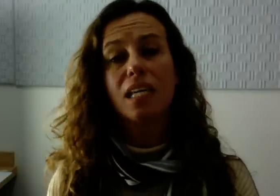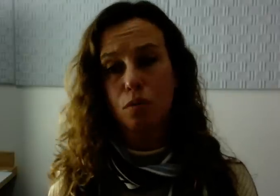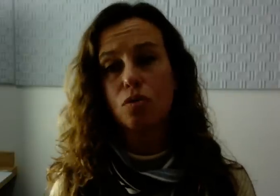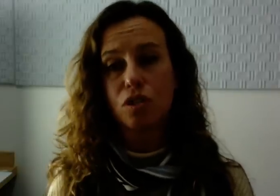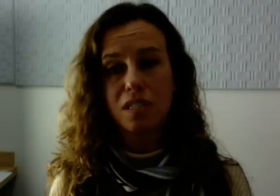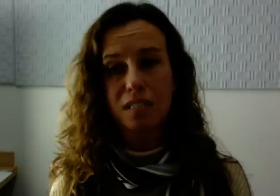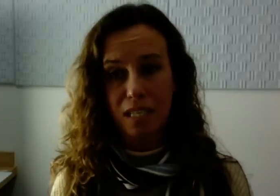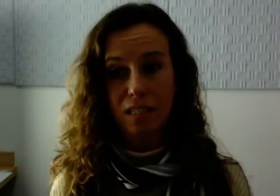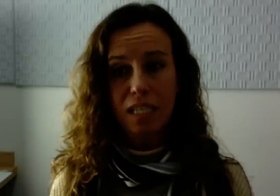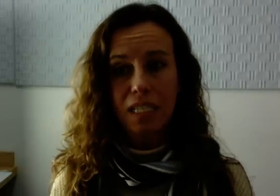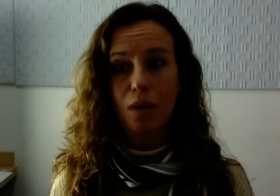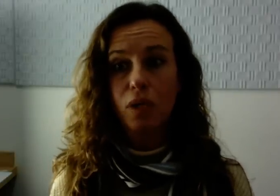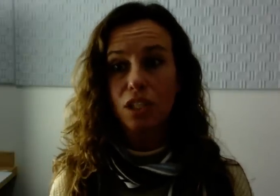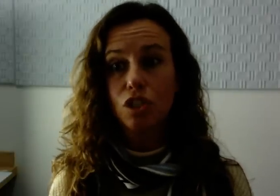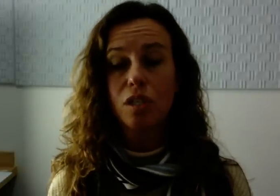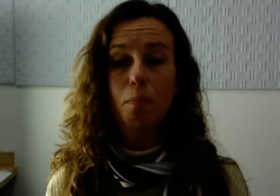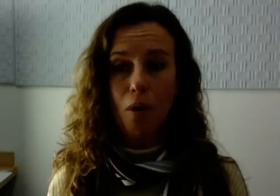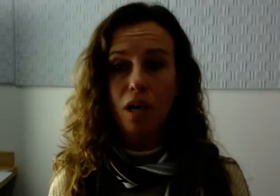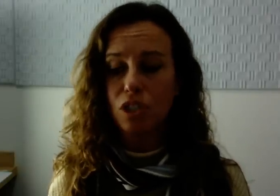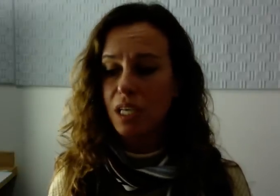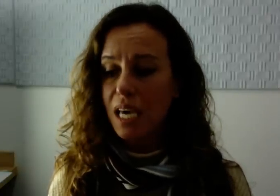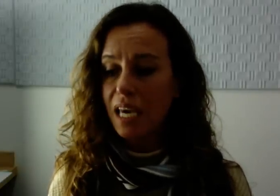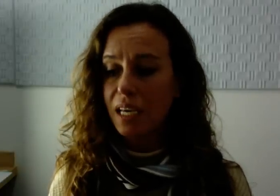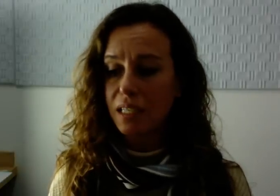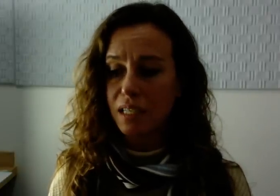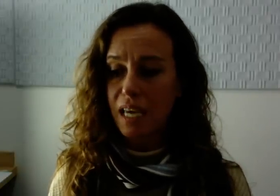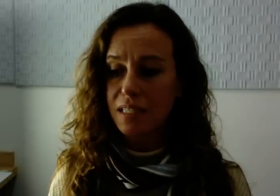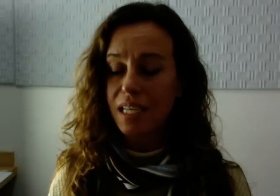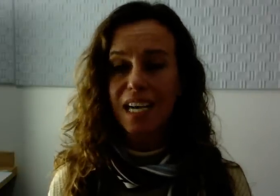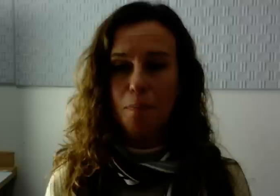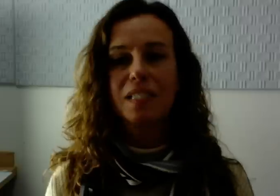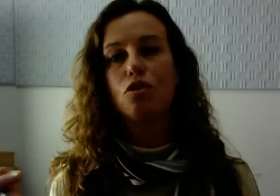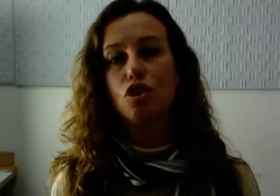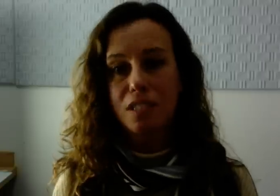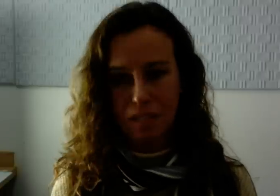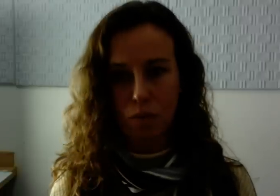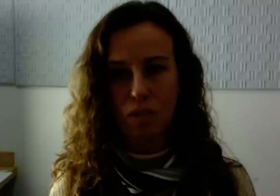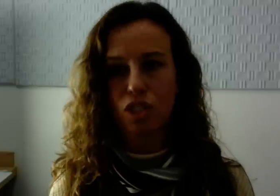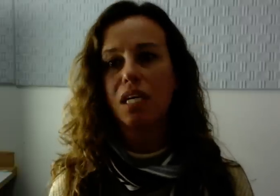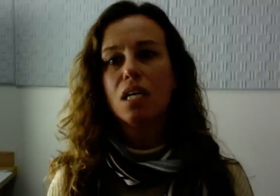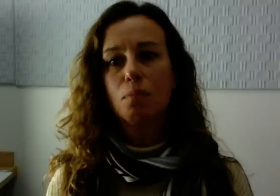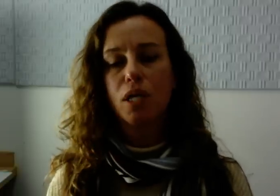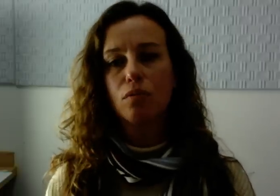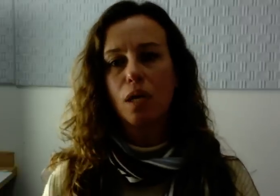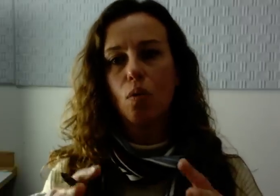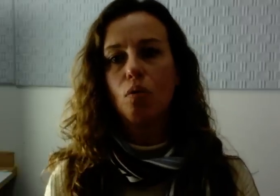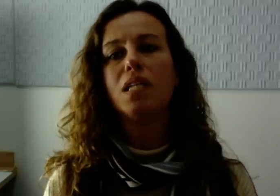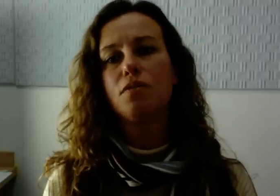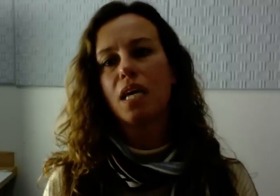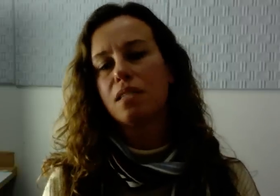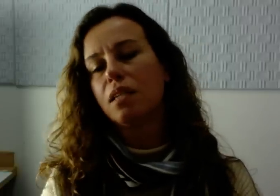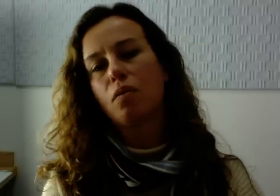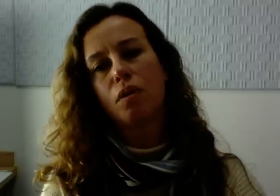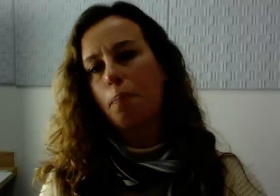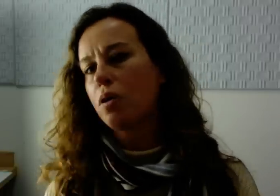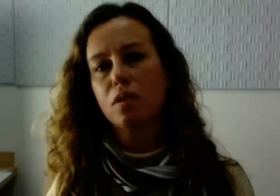aquela que ela tem condições de exercer né O que a gente não pode é é é ser capacitista ou seja porque eu tenho uma